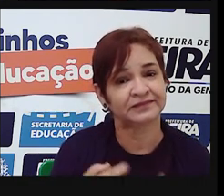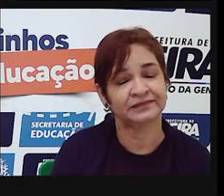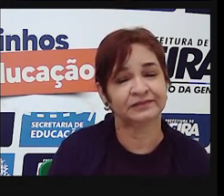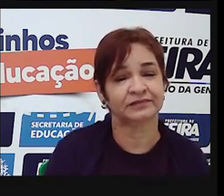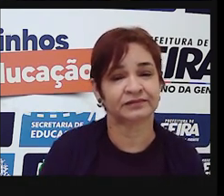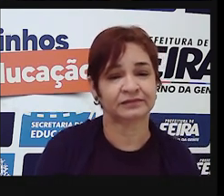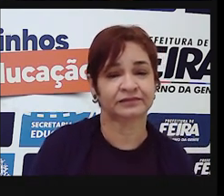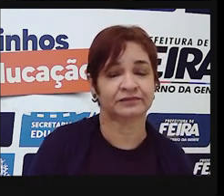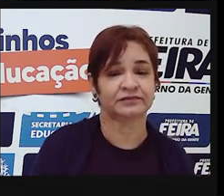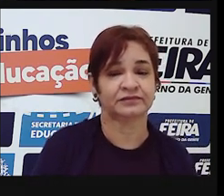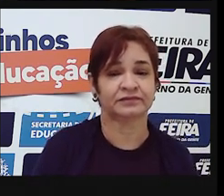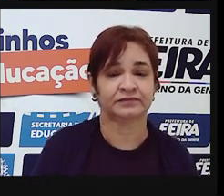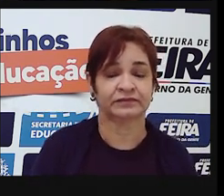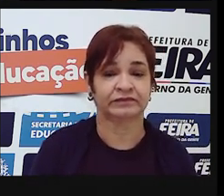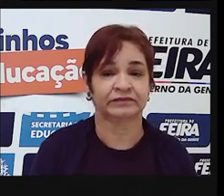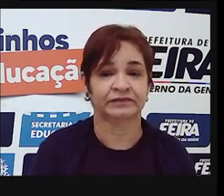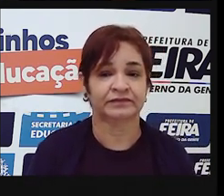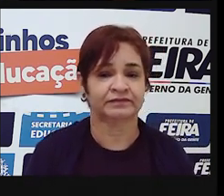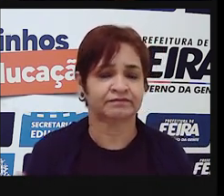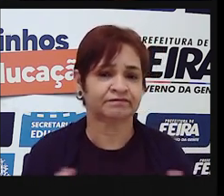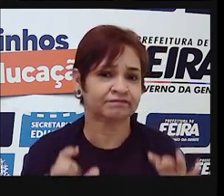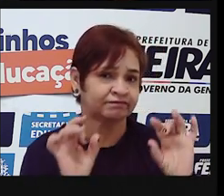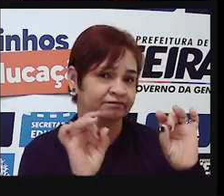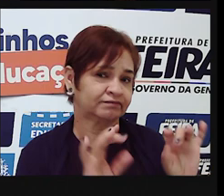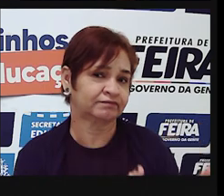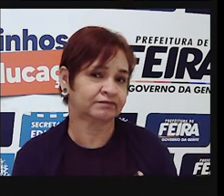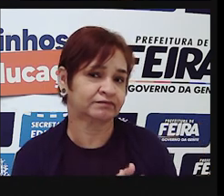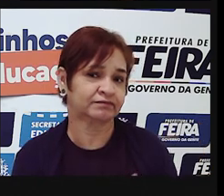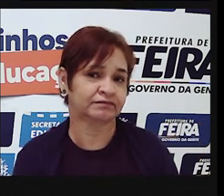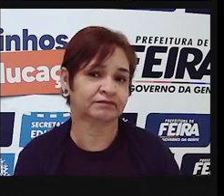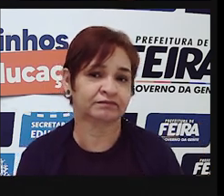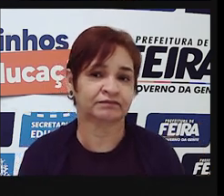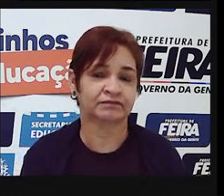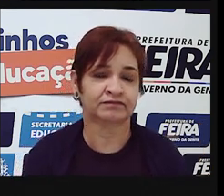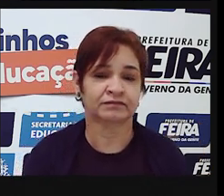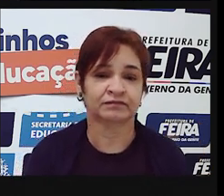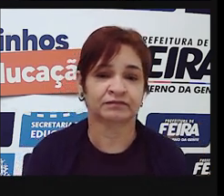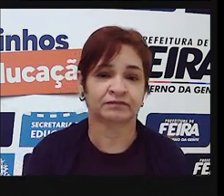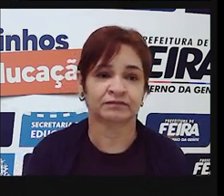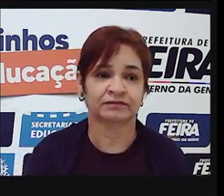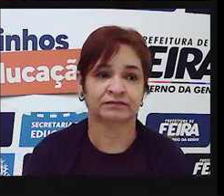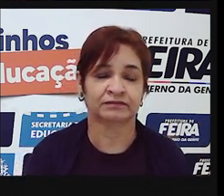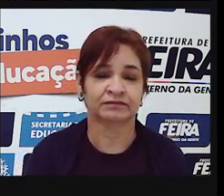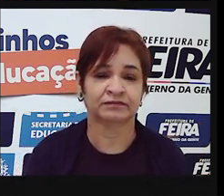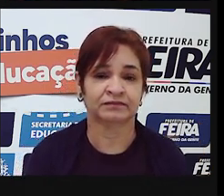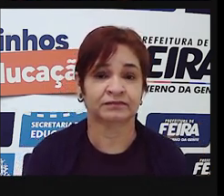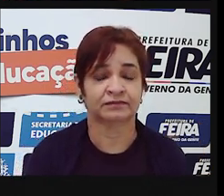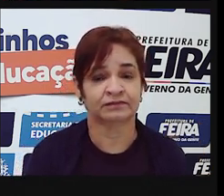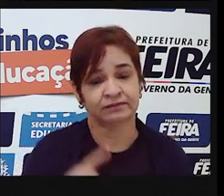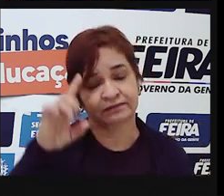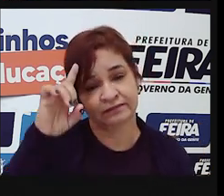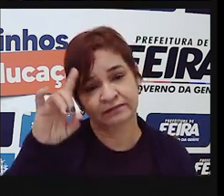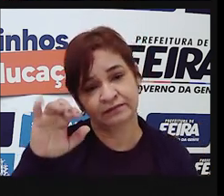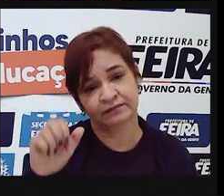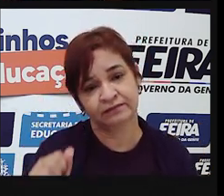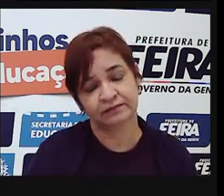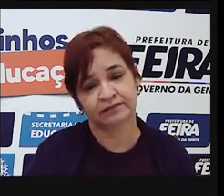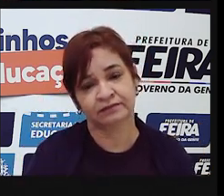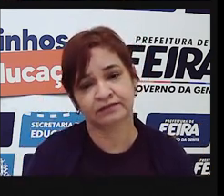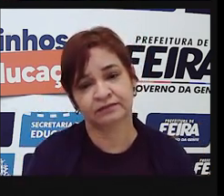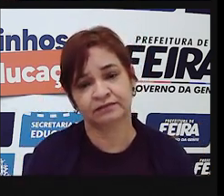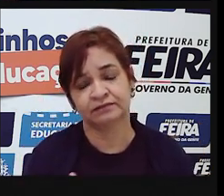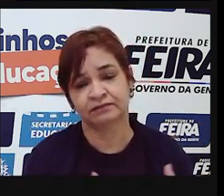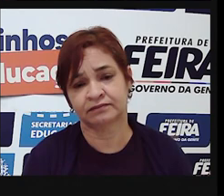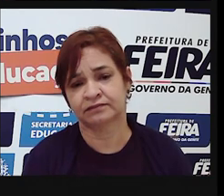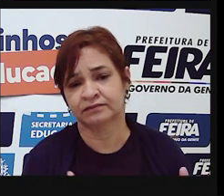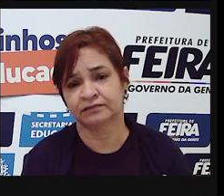Por hoje é só. E em teus dias, e tem dias que eu não preciso de